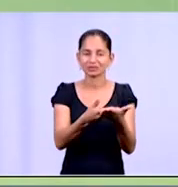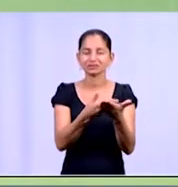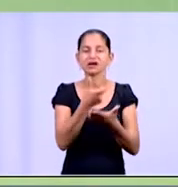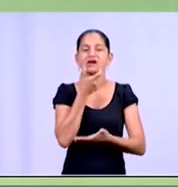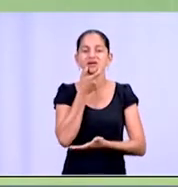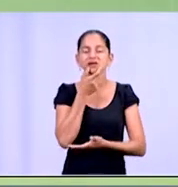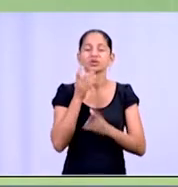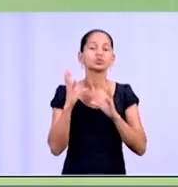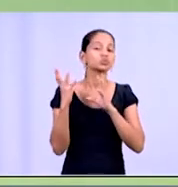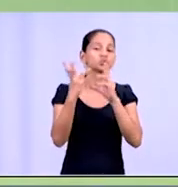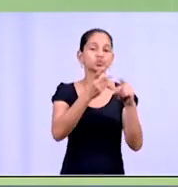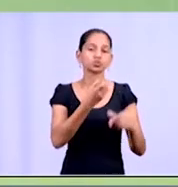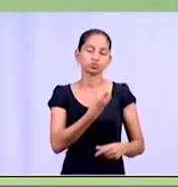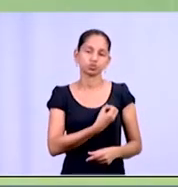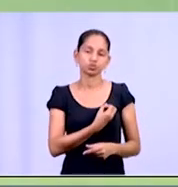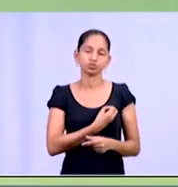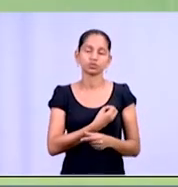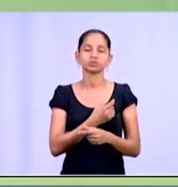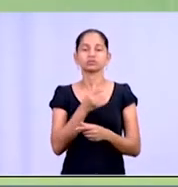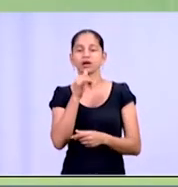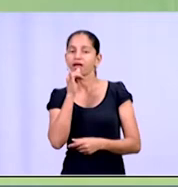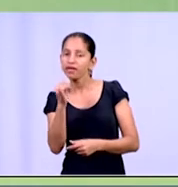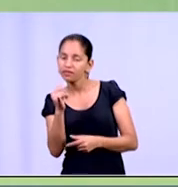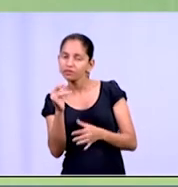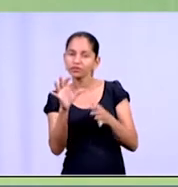integrado, numérico e eletrônico.